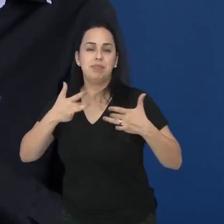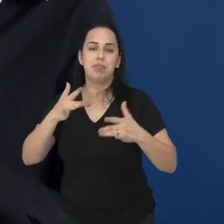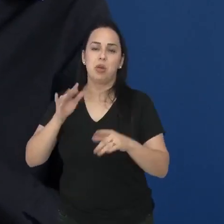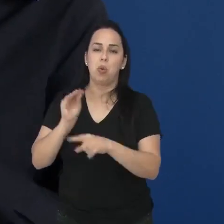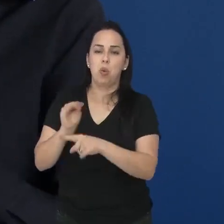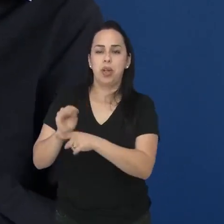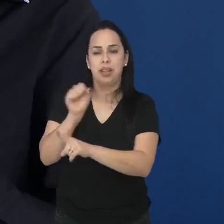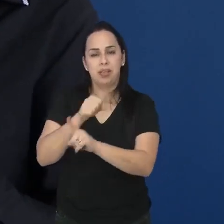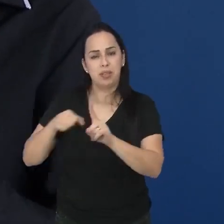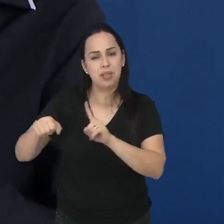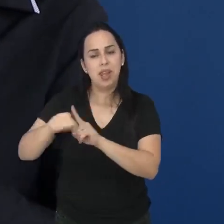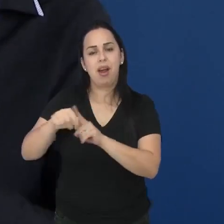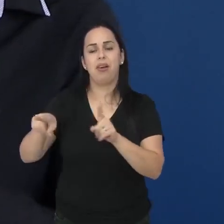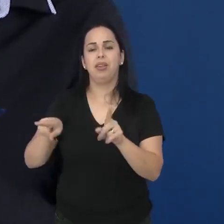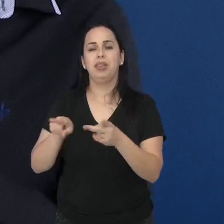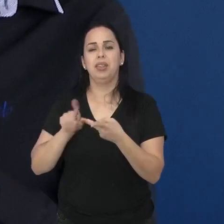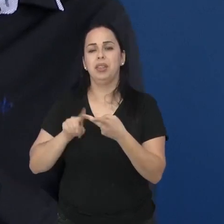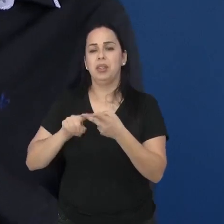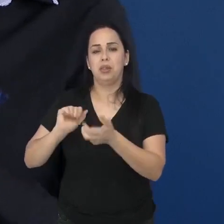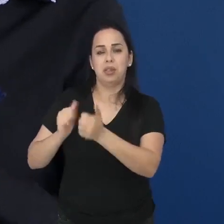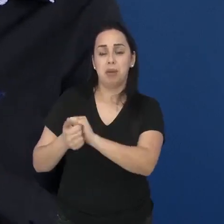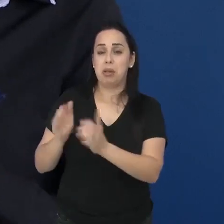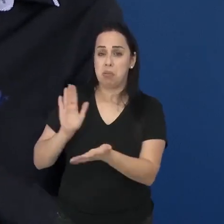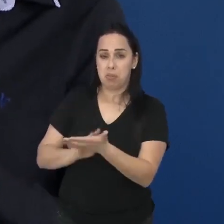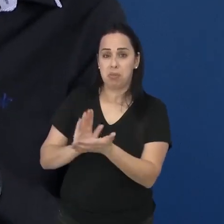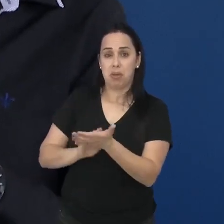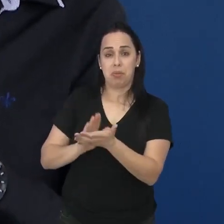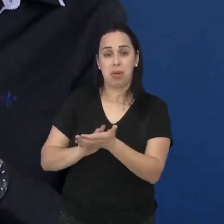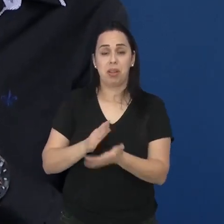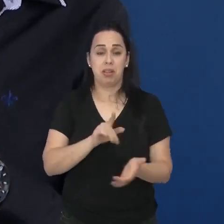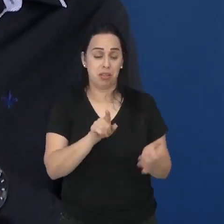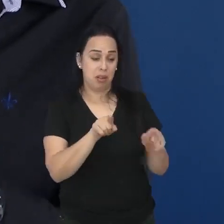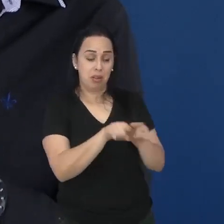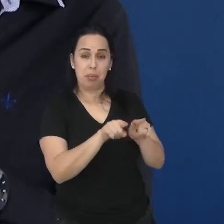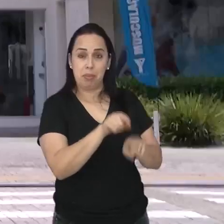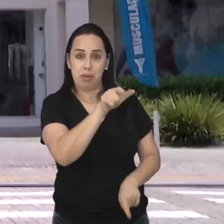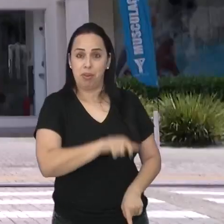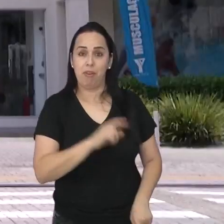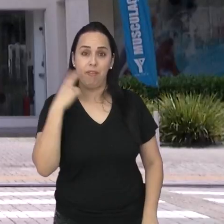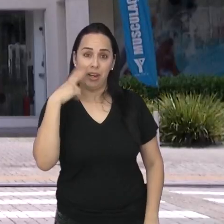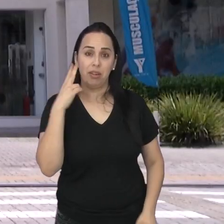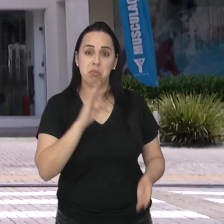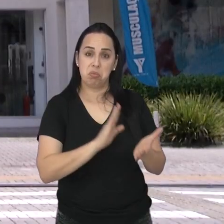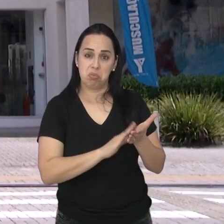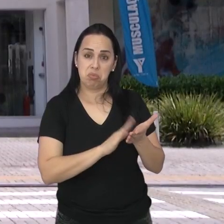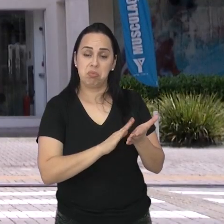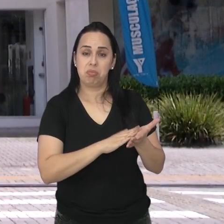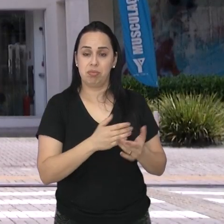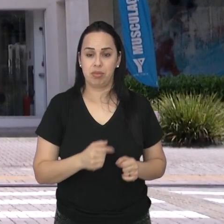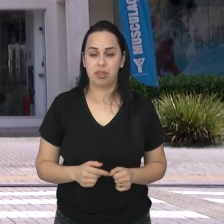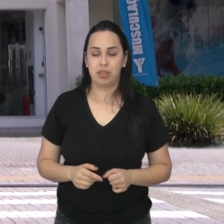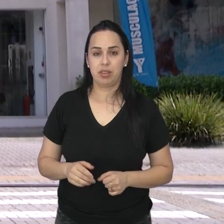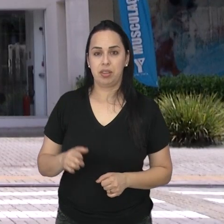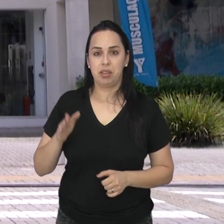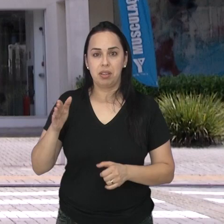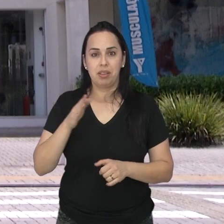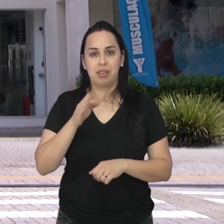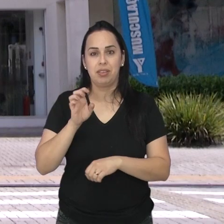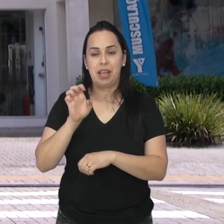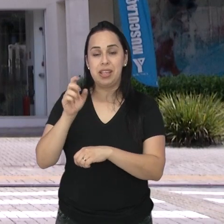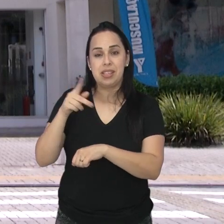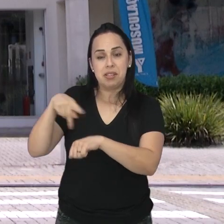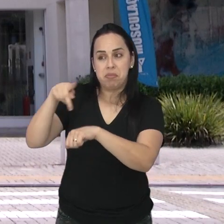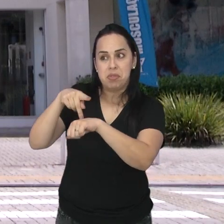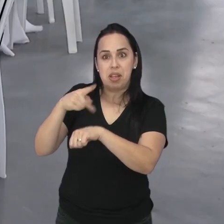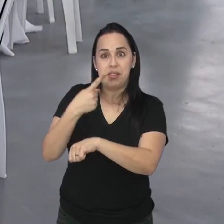do social, do esporte. E parabenizar também o vereador Zé Luiz. A ACM está presente em mais de